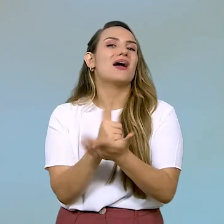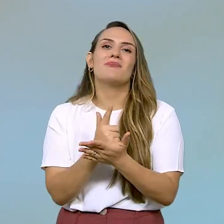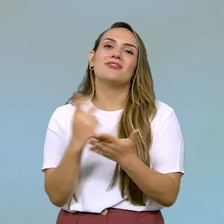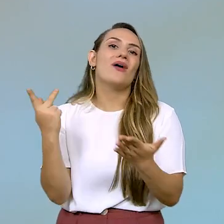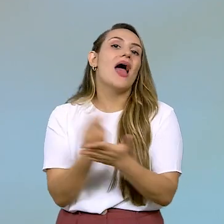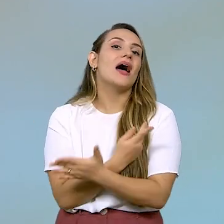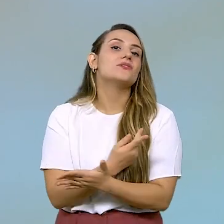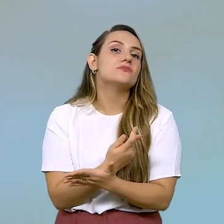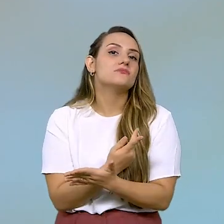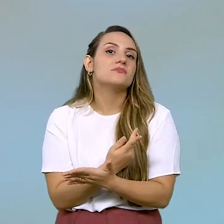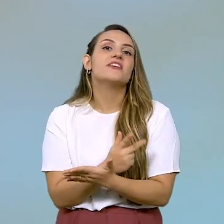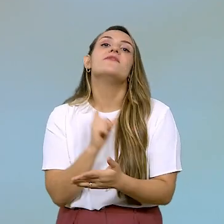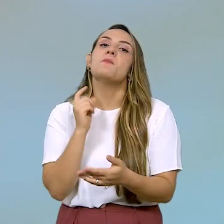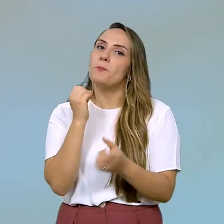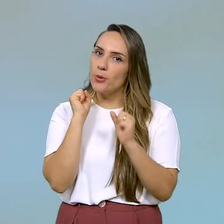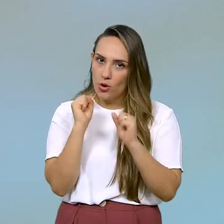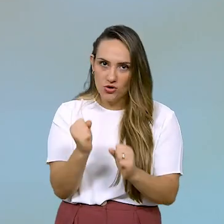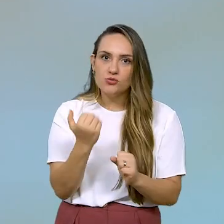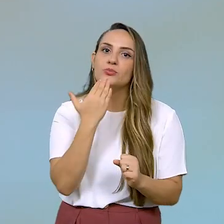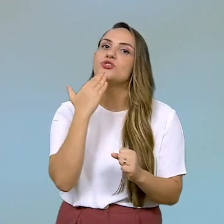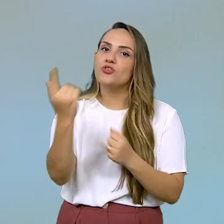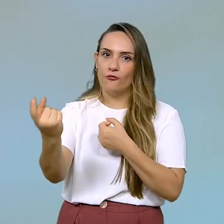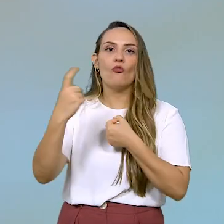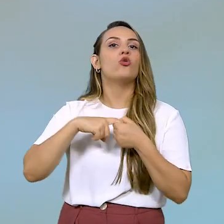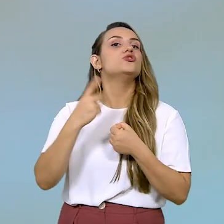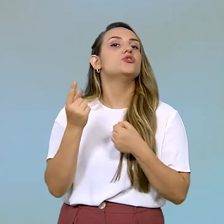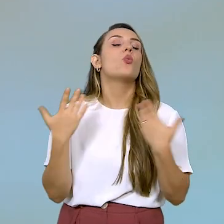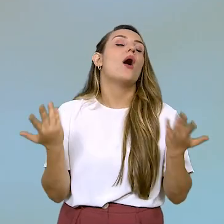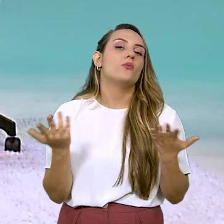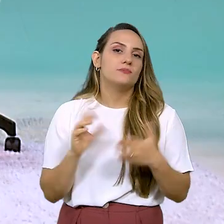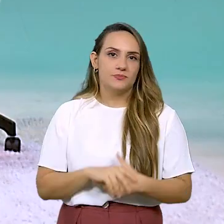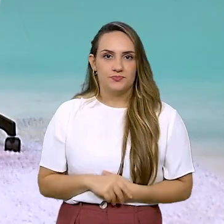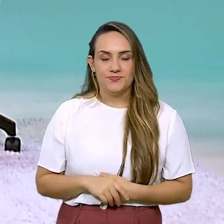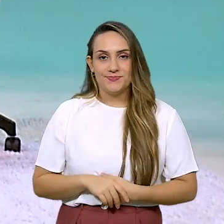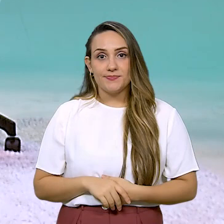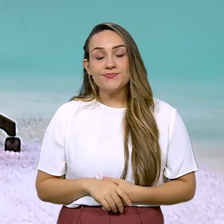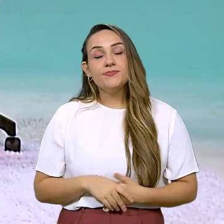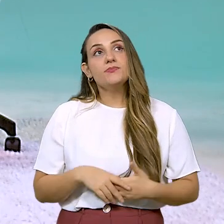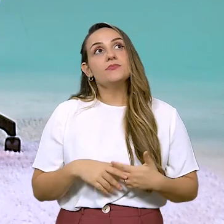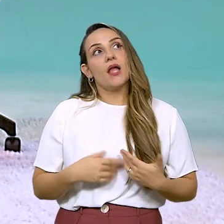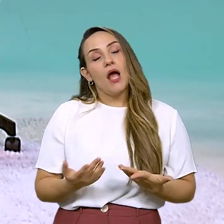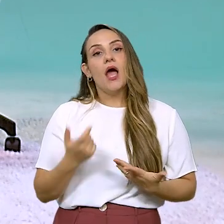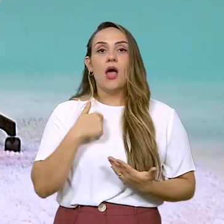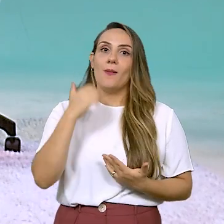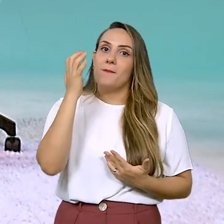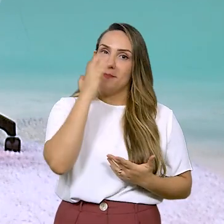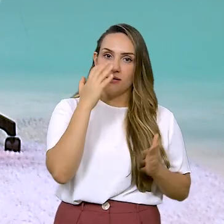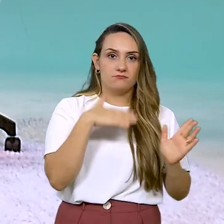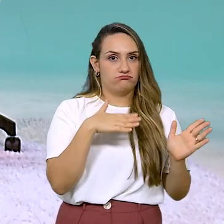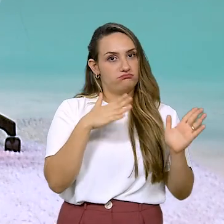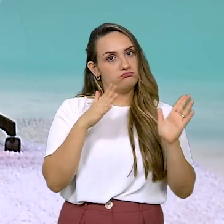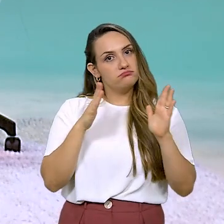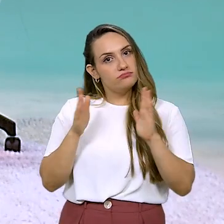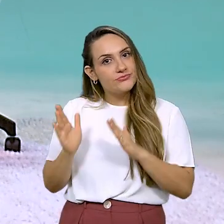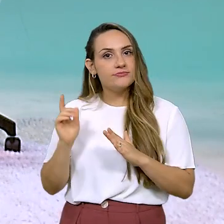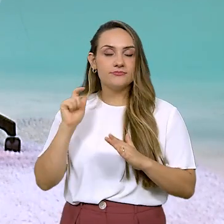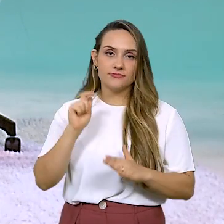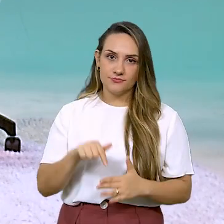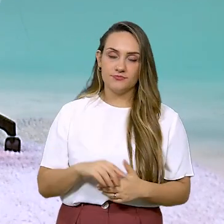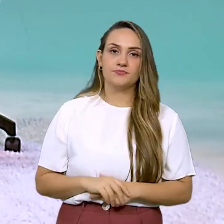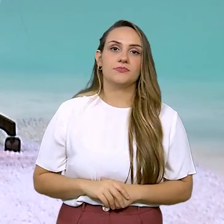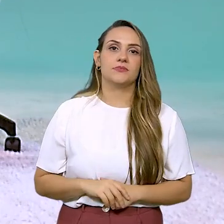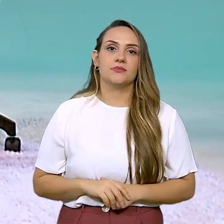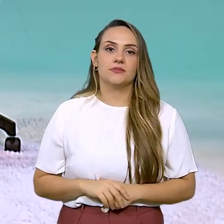esse pagamento indevido que vai dar jus à recuperação? Perfeito. Bom, o que eu tenho observado mais durante